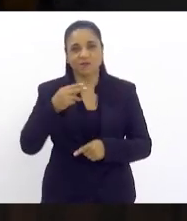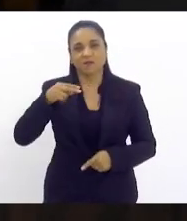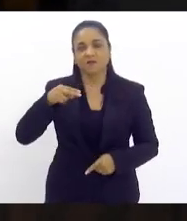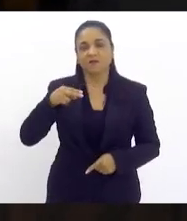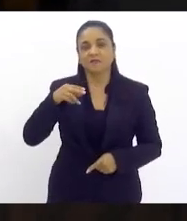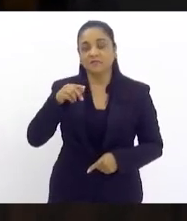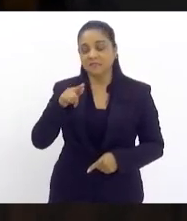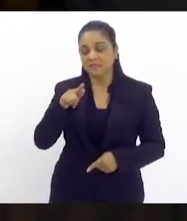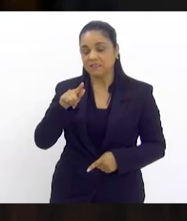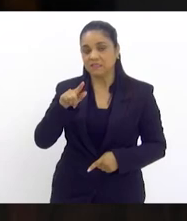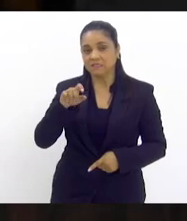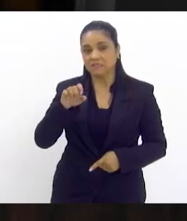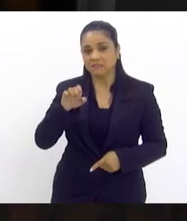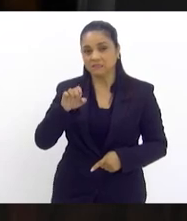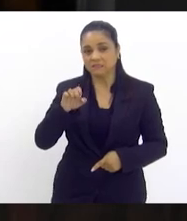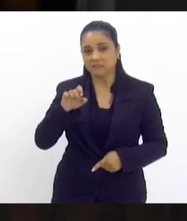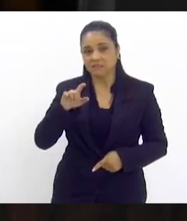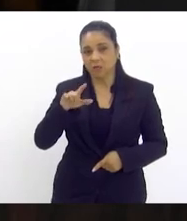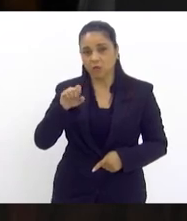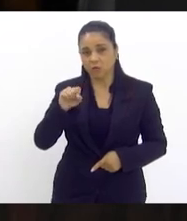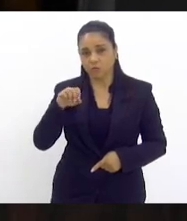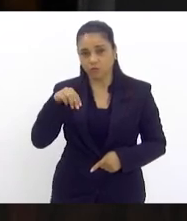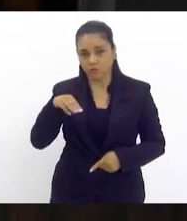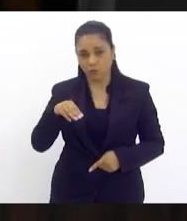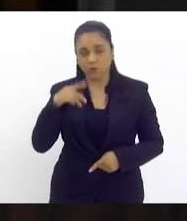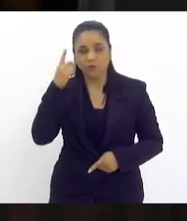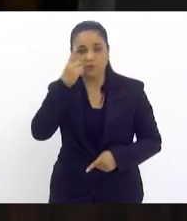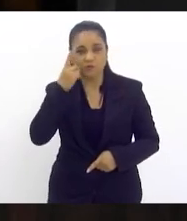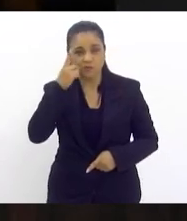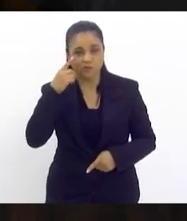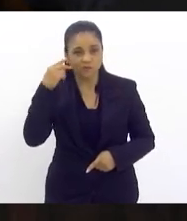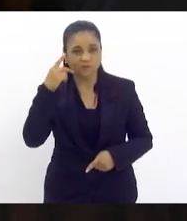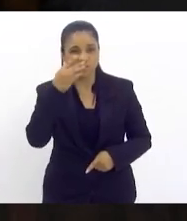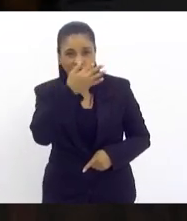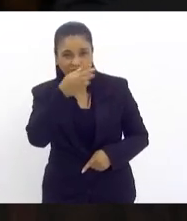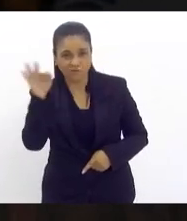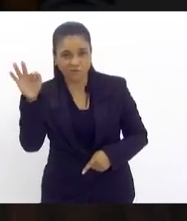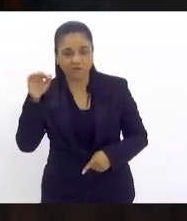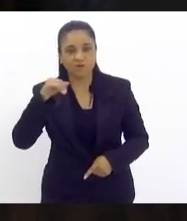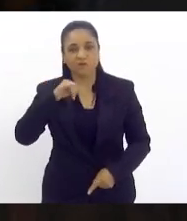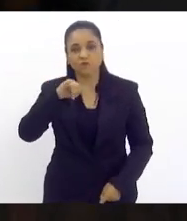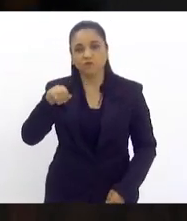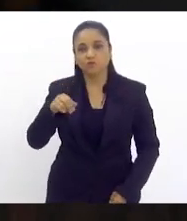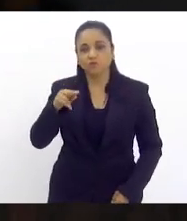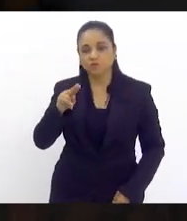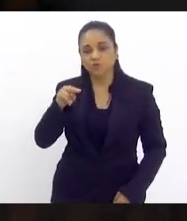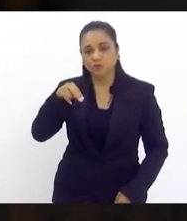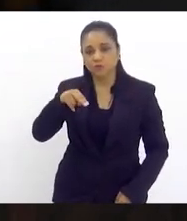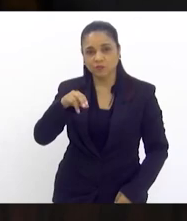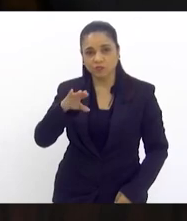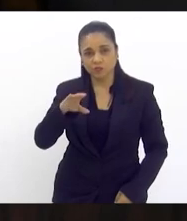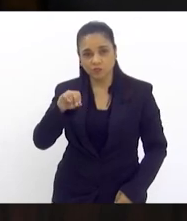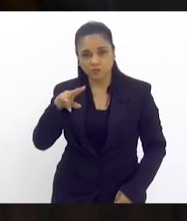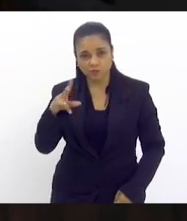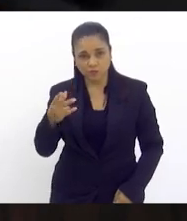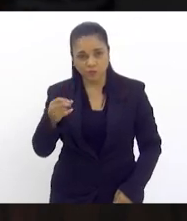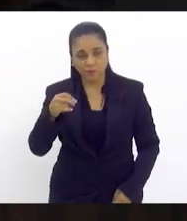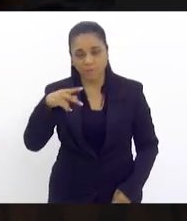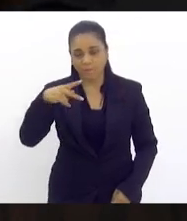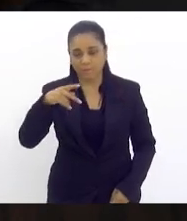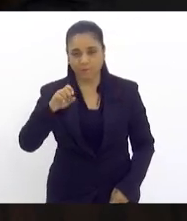está ali atrás, também do nosso deputado federal de Nova Iguaçu, Juninho do Pneu, estava aqui agora há pouco, e as demais